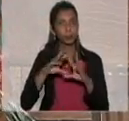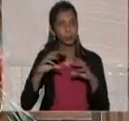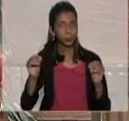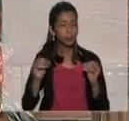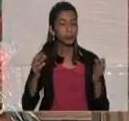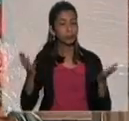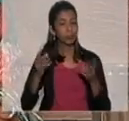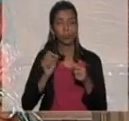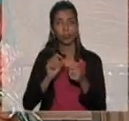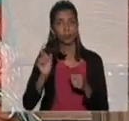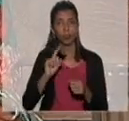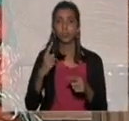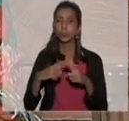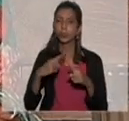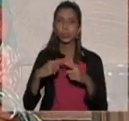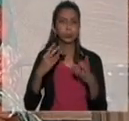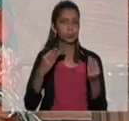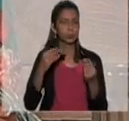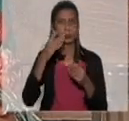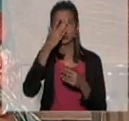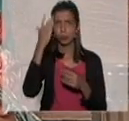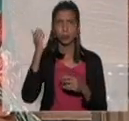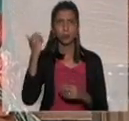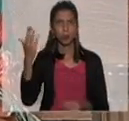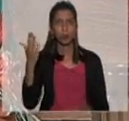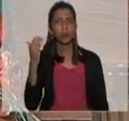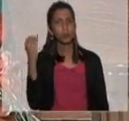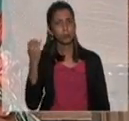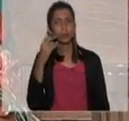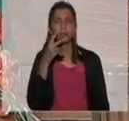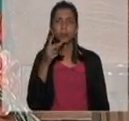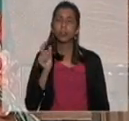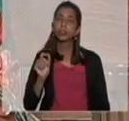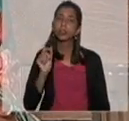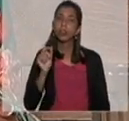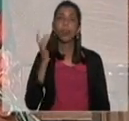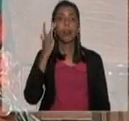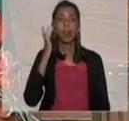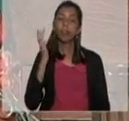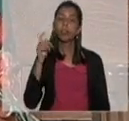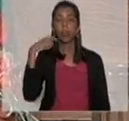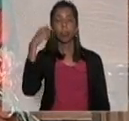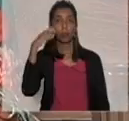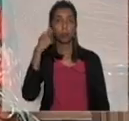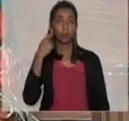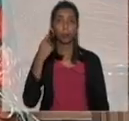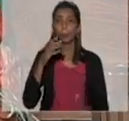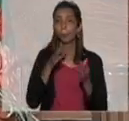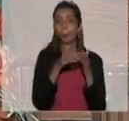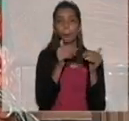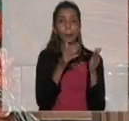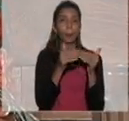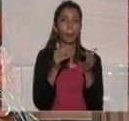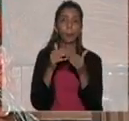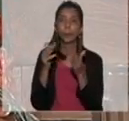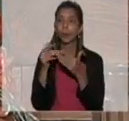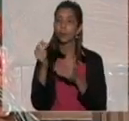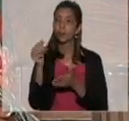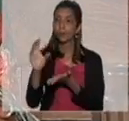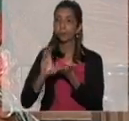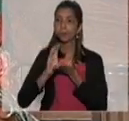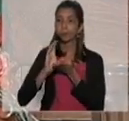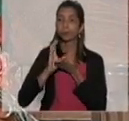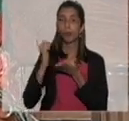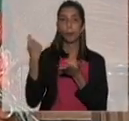quiser e hoje em dia você não faz porque é verdade é isso tem muita gente de fora eu acho importante falar sobre isso tem muita gente de fora que acha Ah o ator fica pedindo